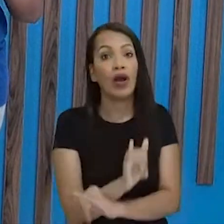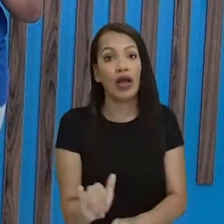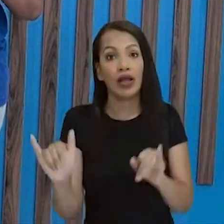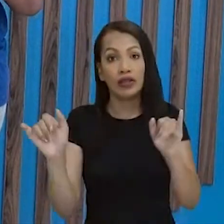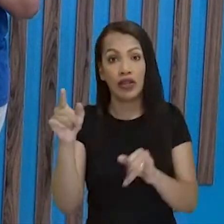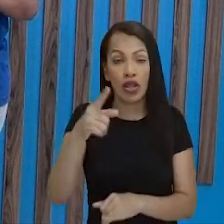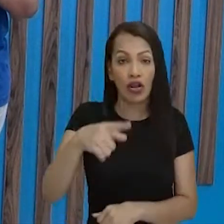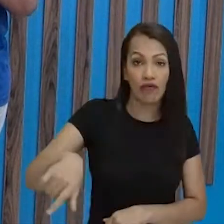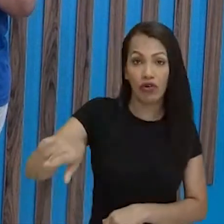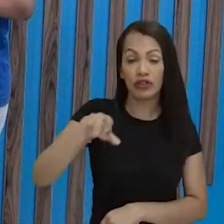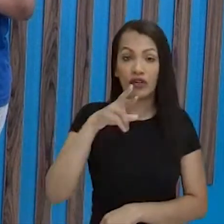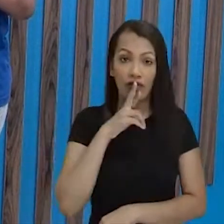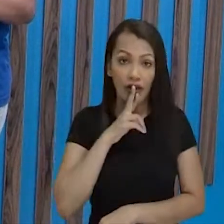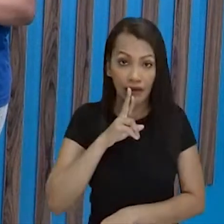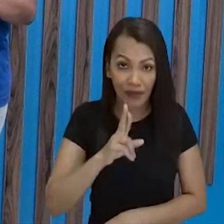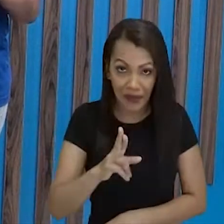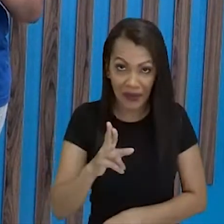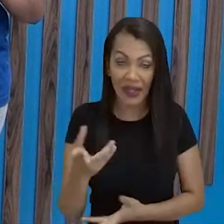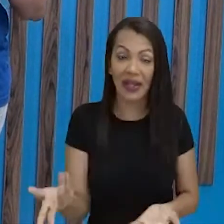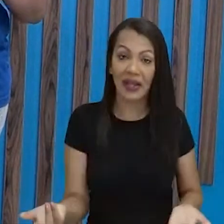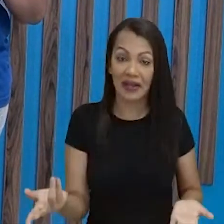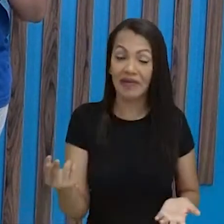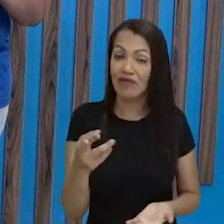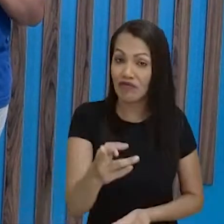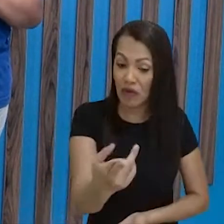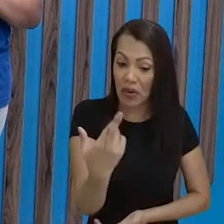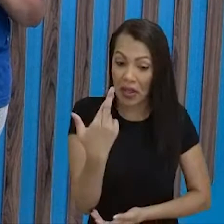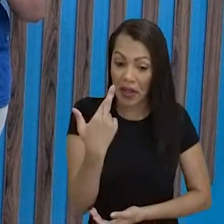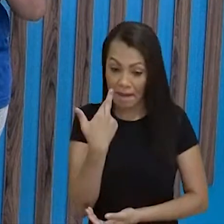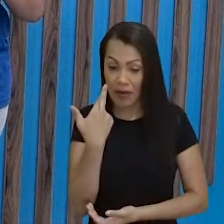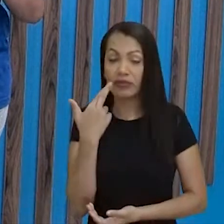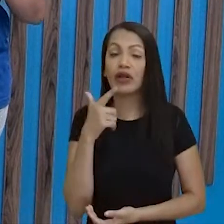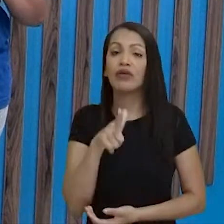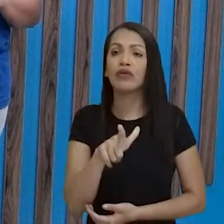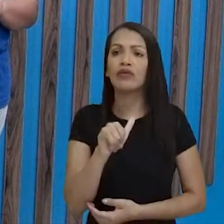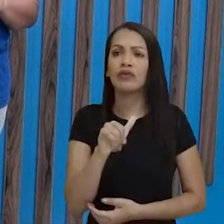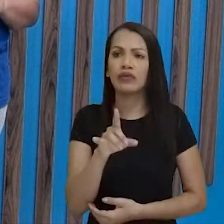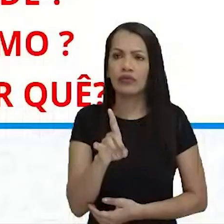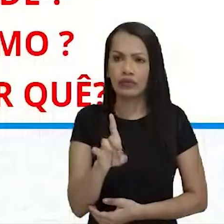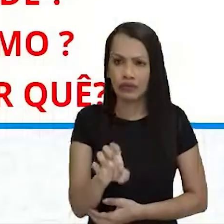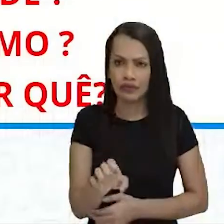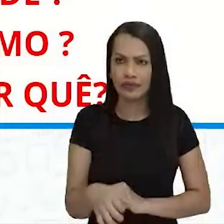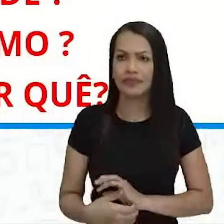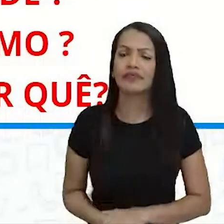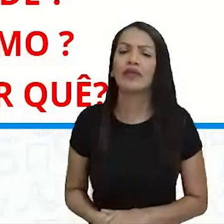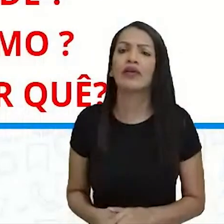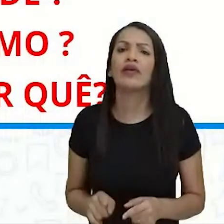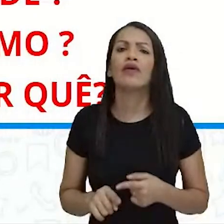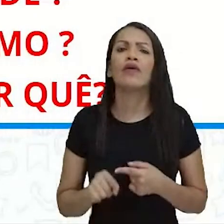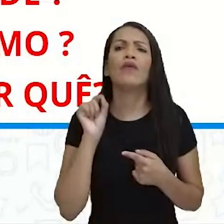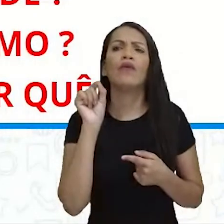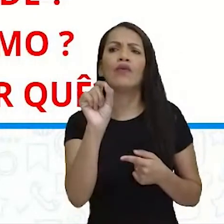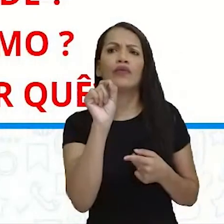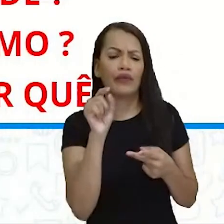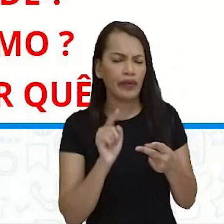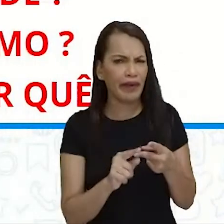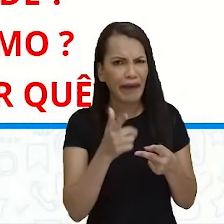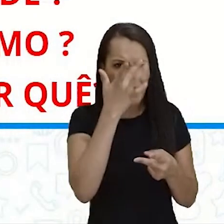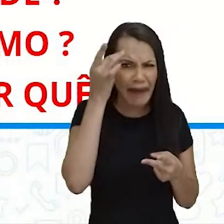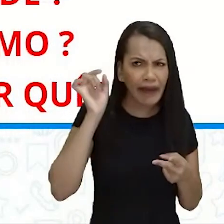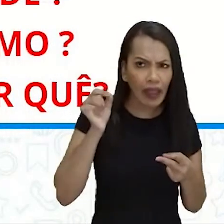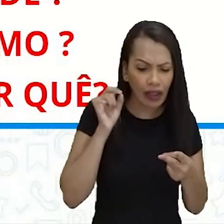e vocês vão responder as perguntas do líder. Lembra quais são as perguntas do líder? Observa aí na tela. O que,